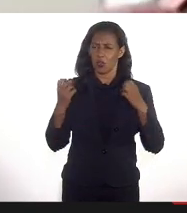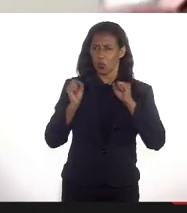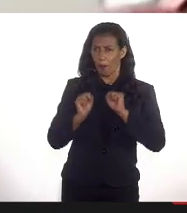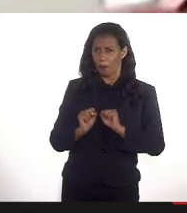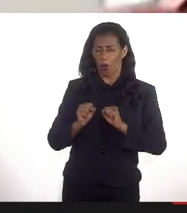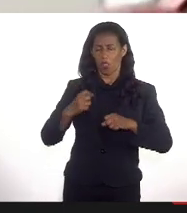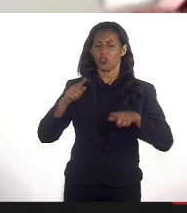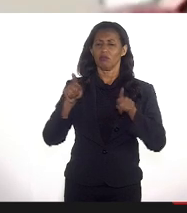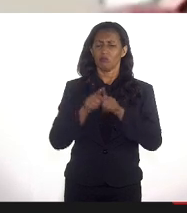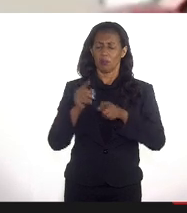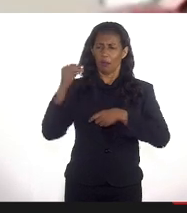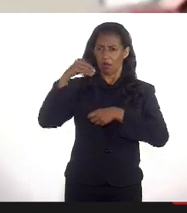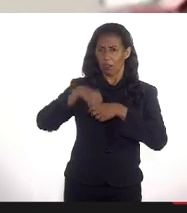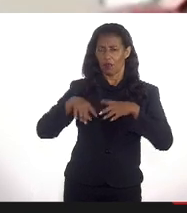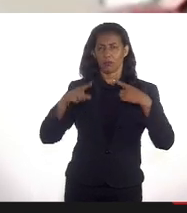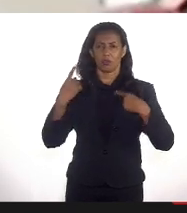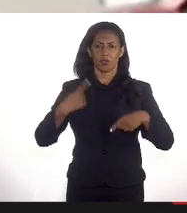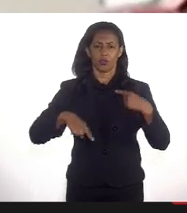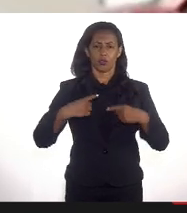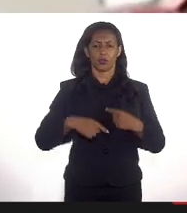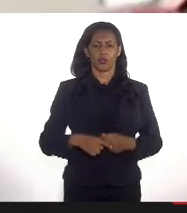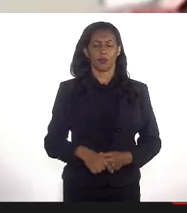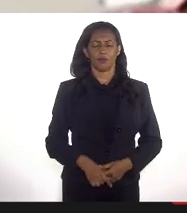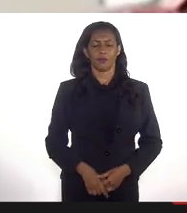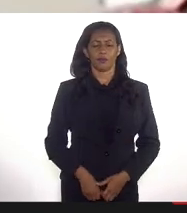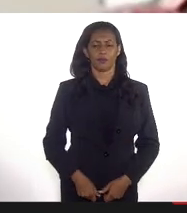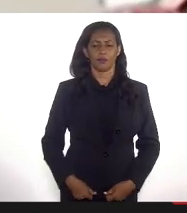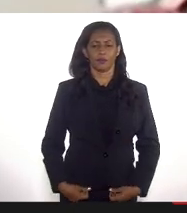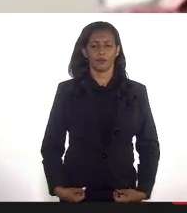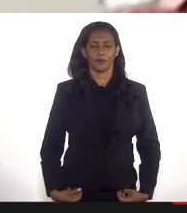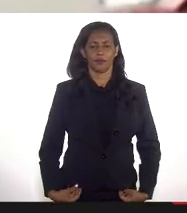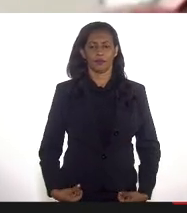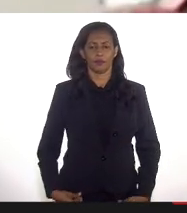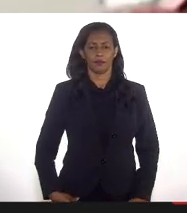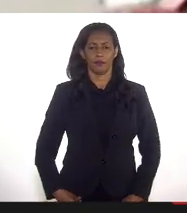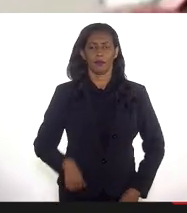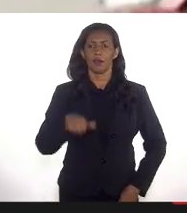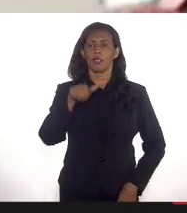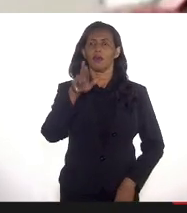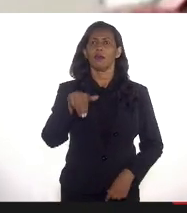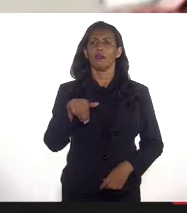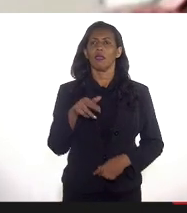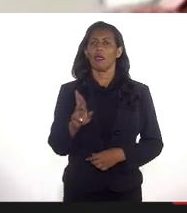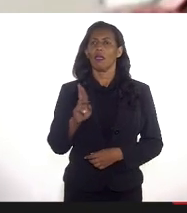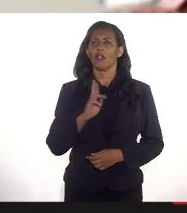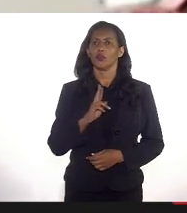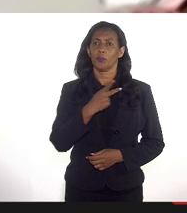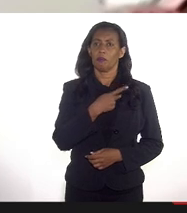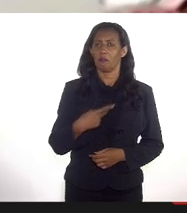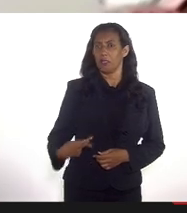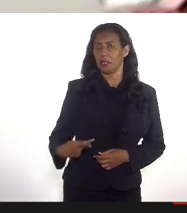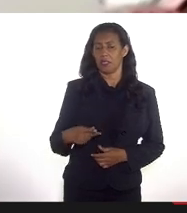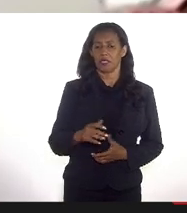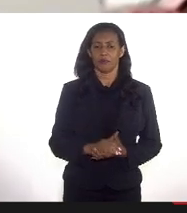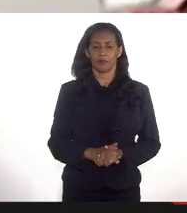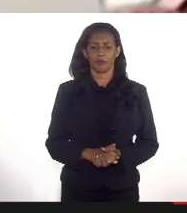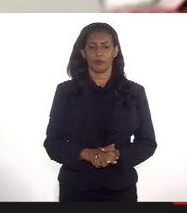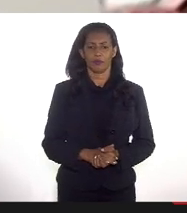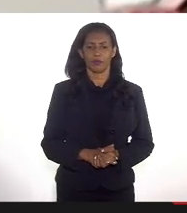nas discussões serem um pouco mais rápidas. Então, não sei quem responde, se é o presidente José Wilson, presidente João